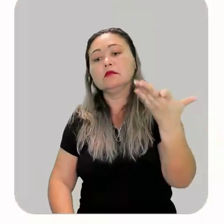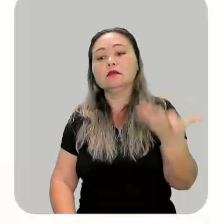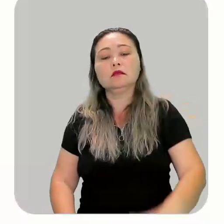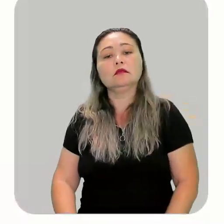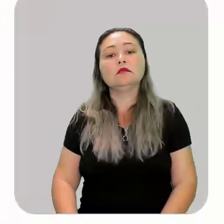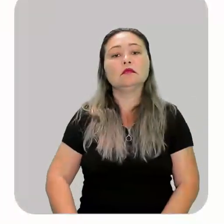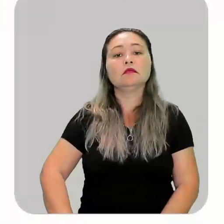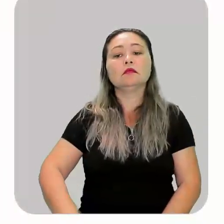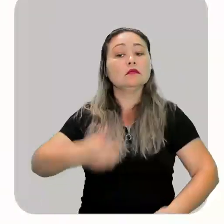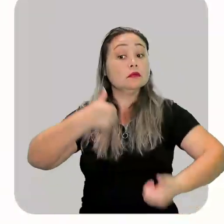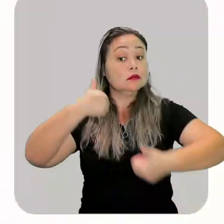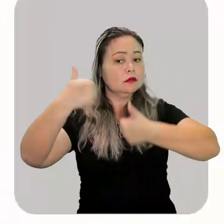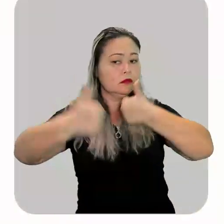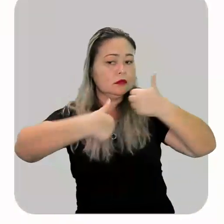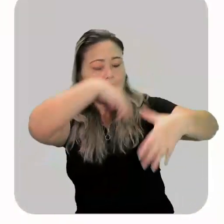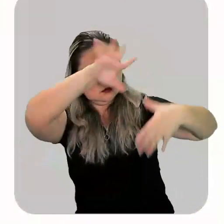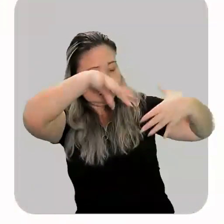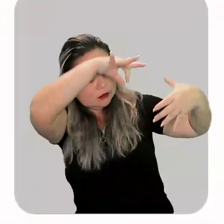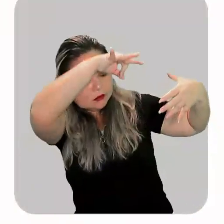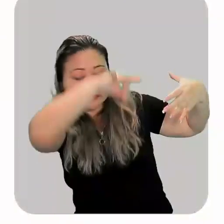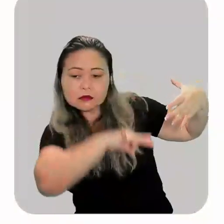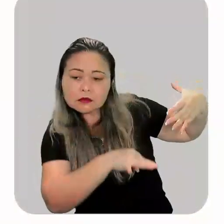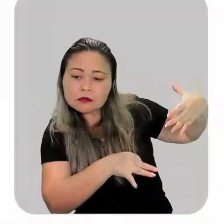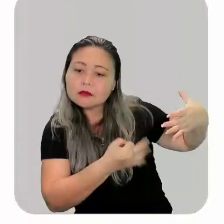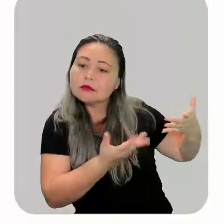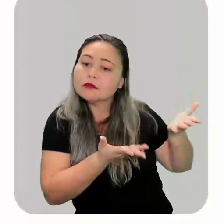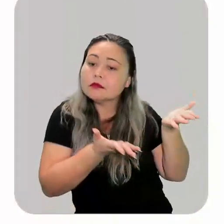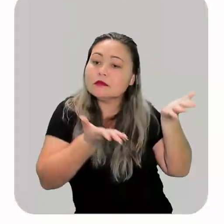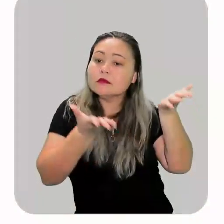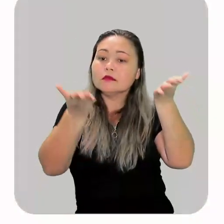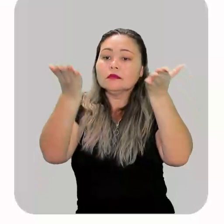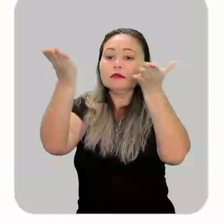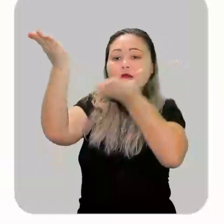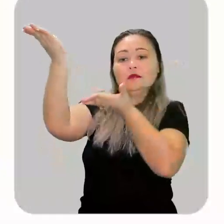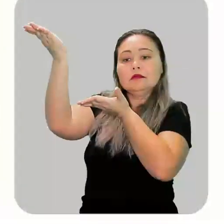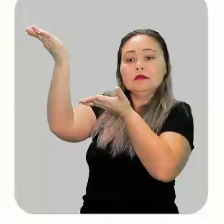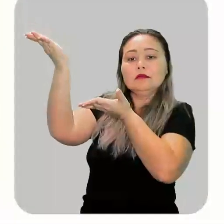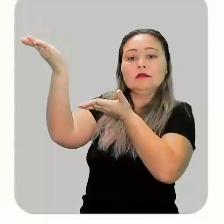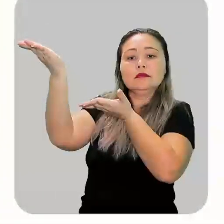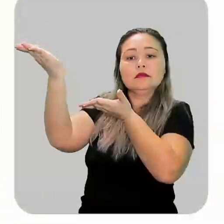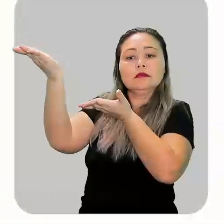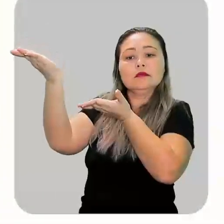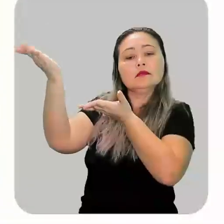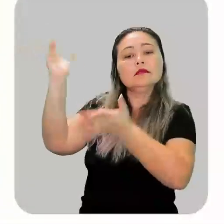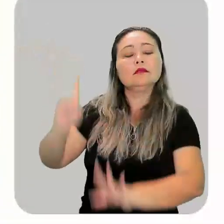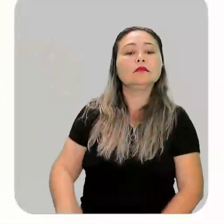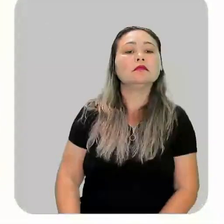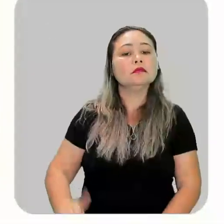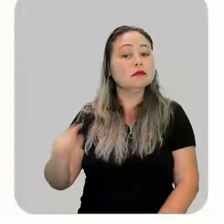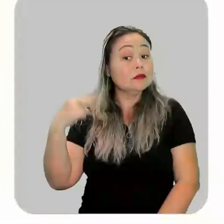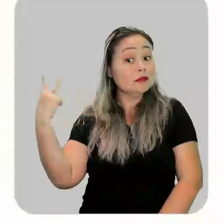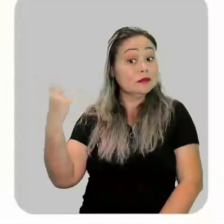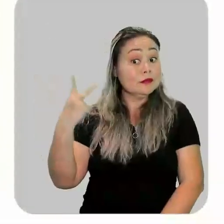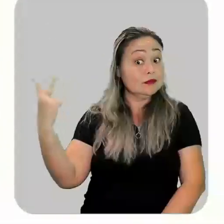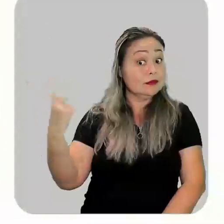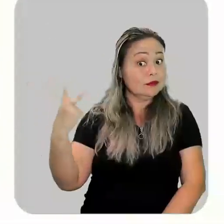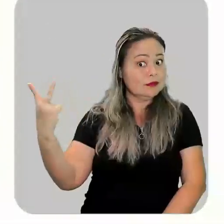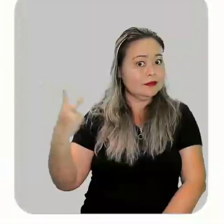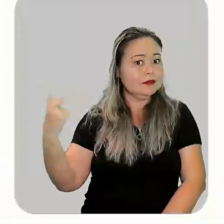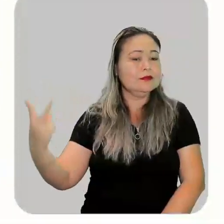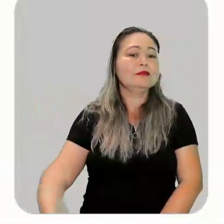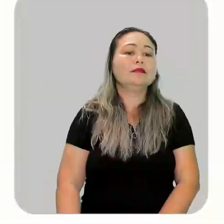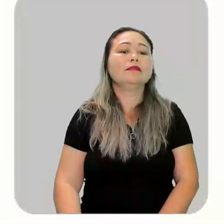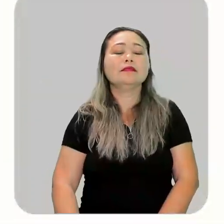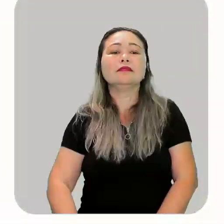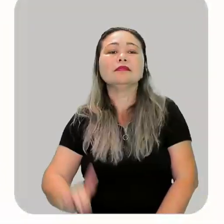propriedades. Beleza, saindo da cartola, vamos lá, o Super Enem ativar! Vamos lá, é nós de novo na